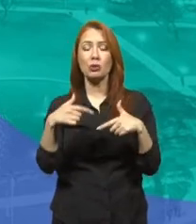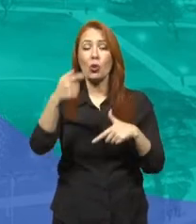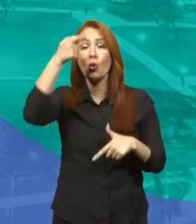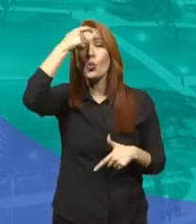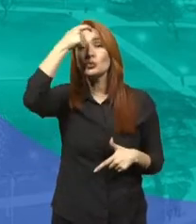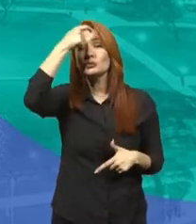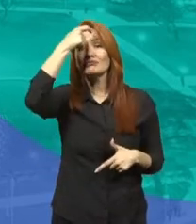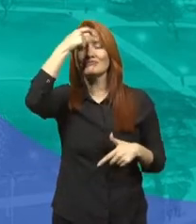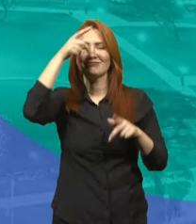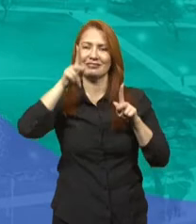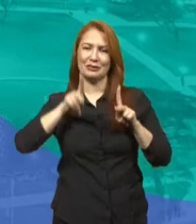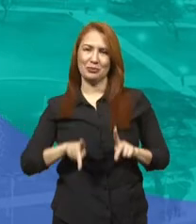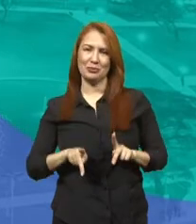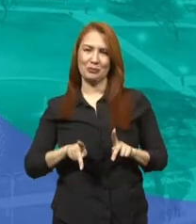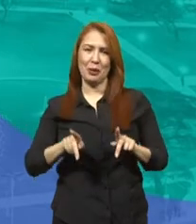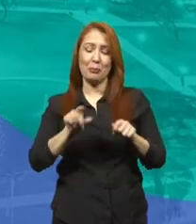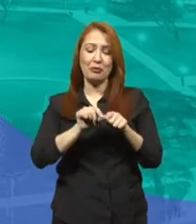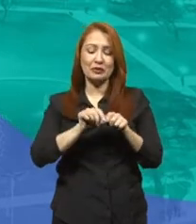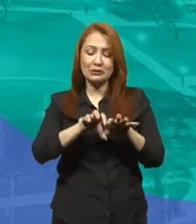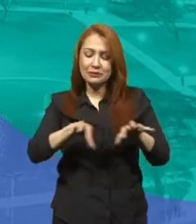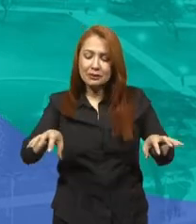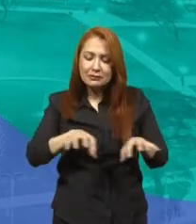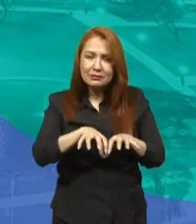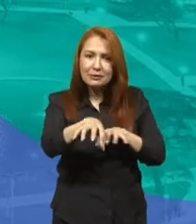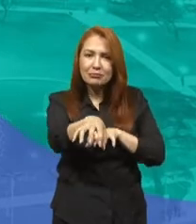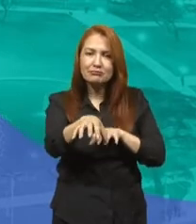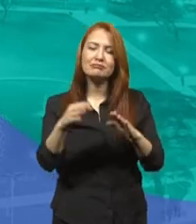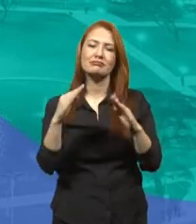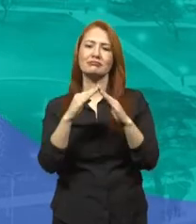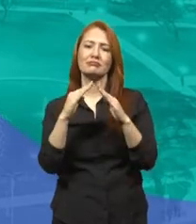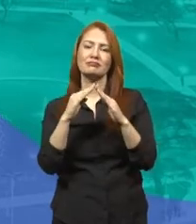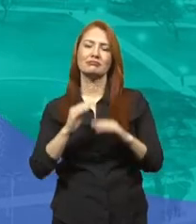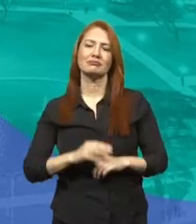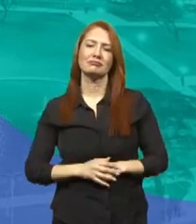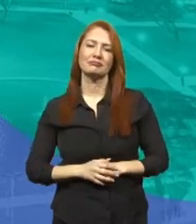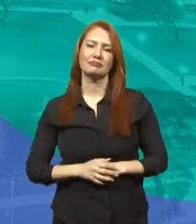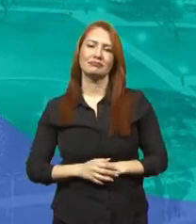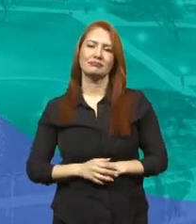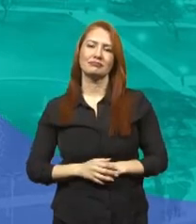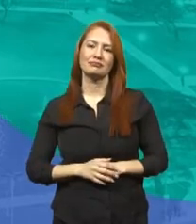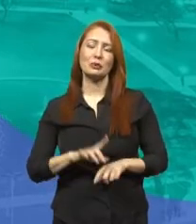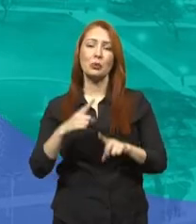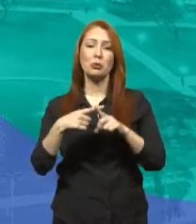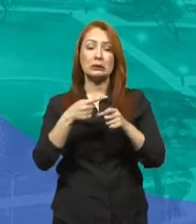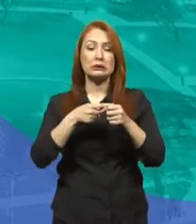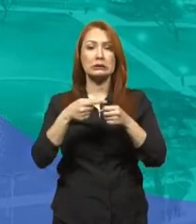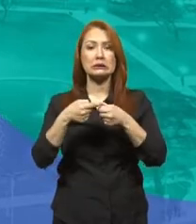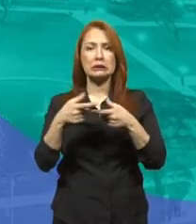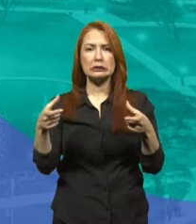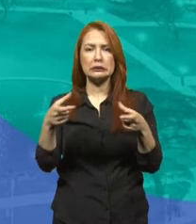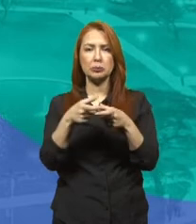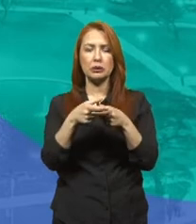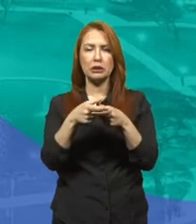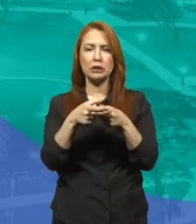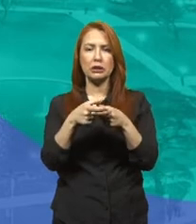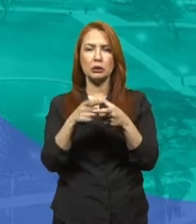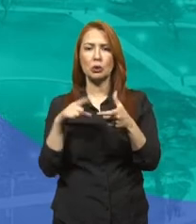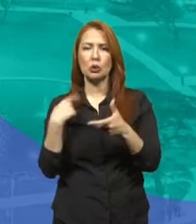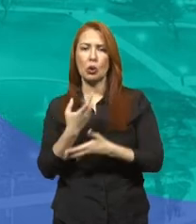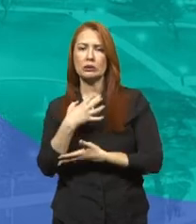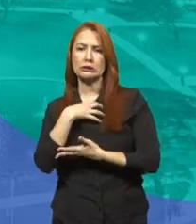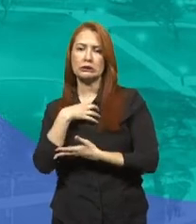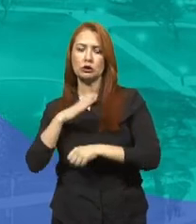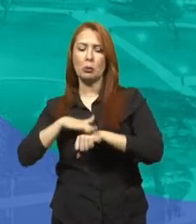conscientização das pessoas para fazer a separação em casa. Porque cidades pequenas, nós sentimos um pouco